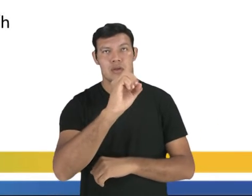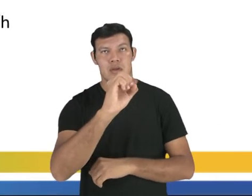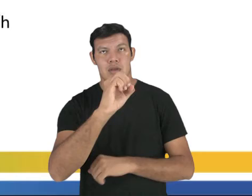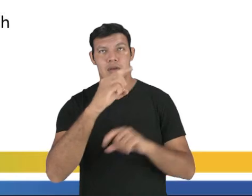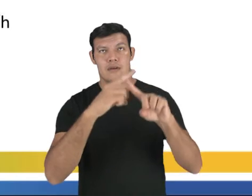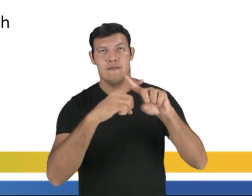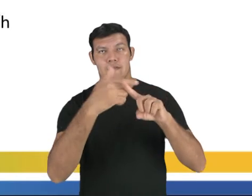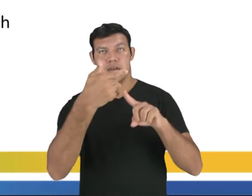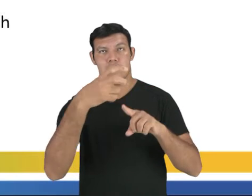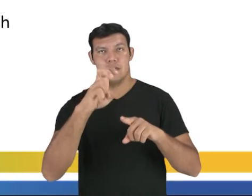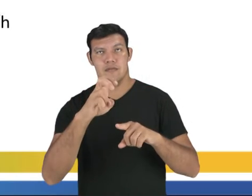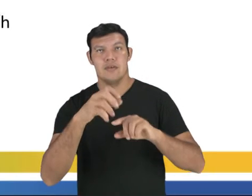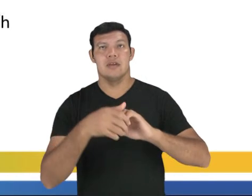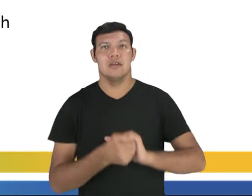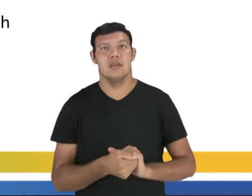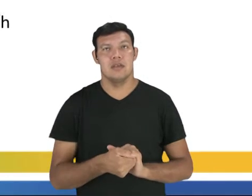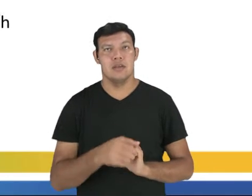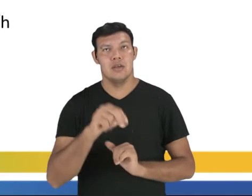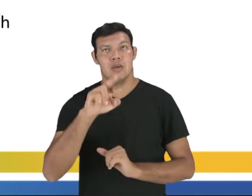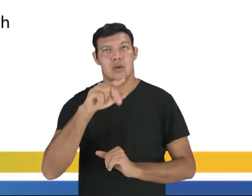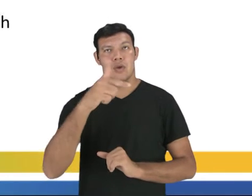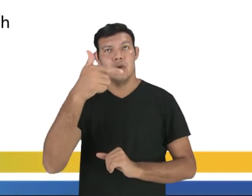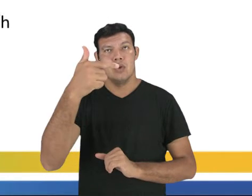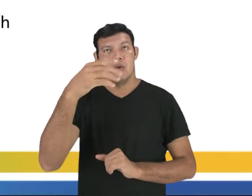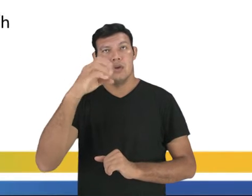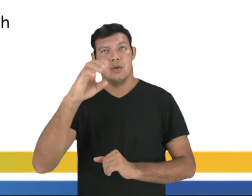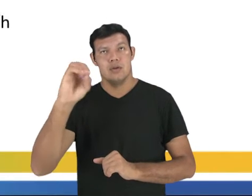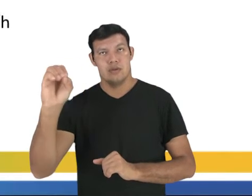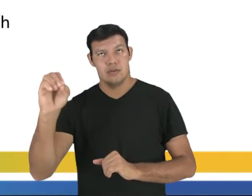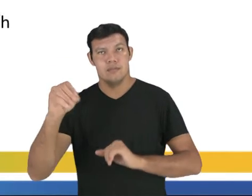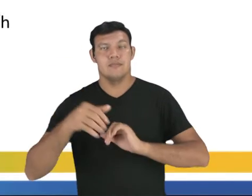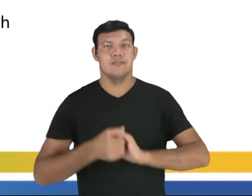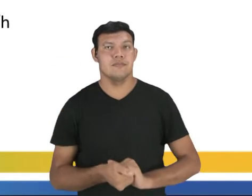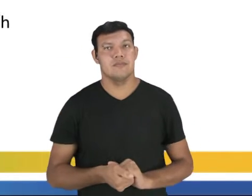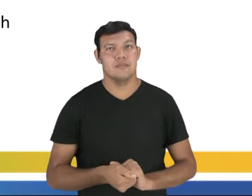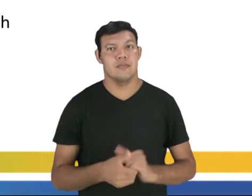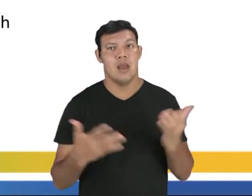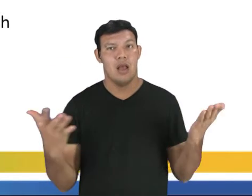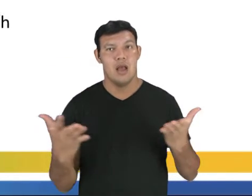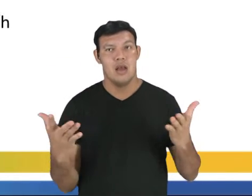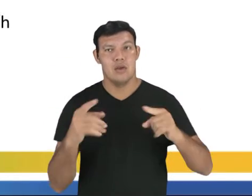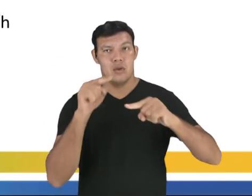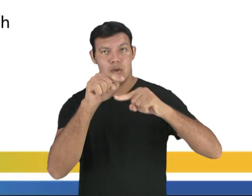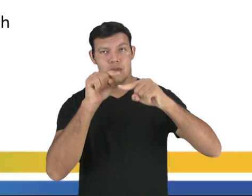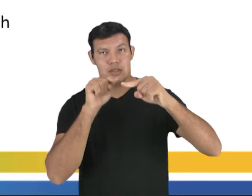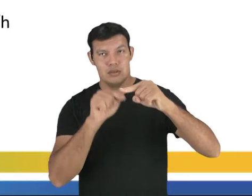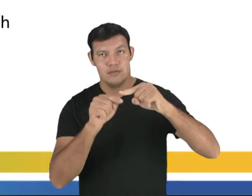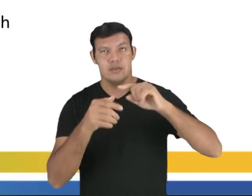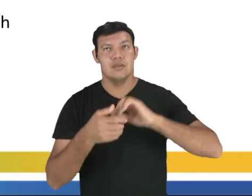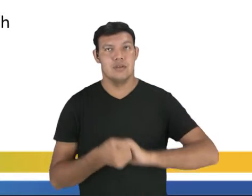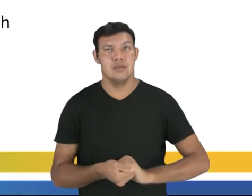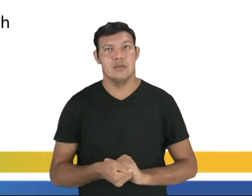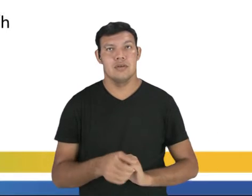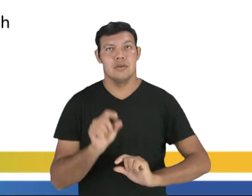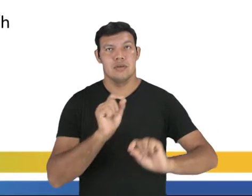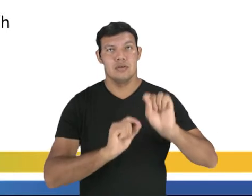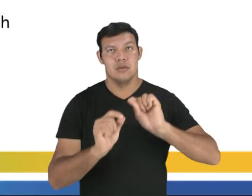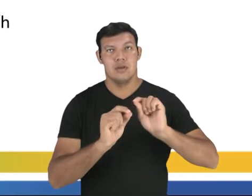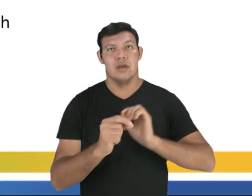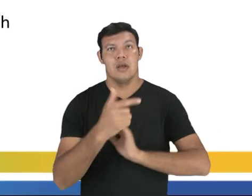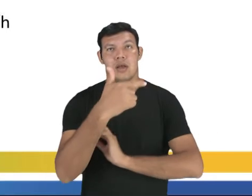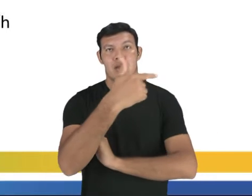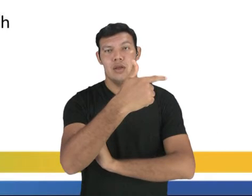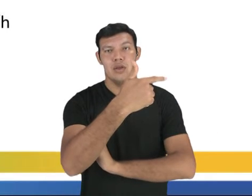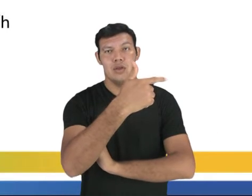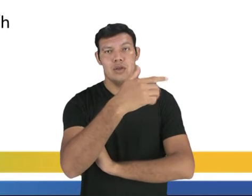ó, eu vou pegar esses 2.000 e dividir para 10, que é a gravidade da Terra. E aí dá 200 quilos. Isso explica o quê, pessoal?